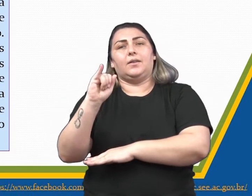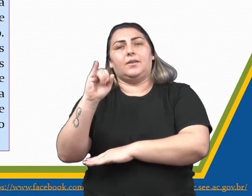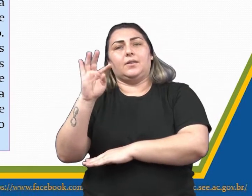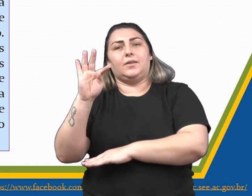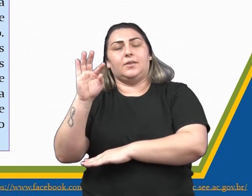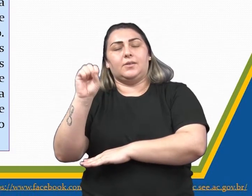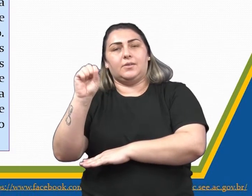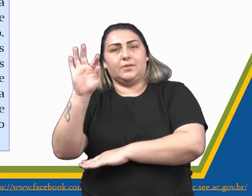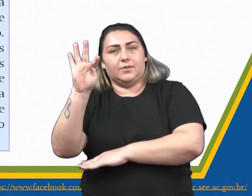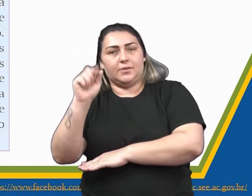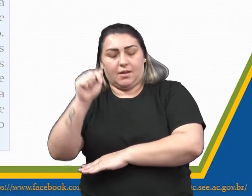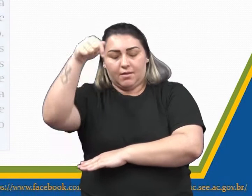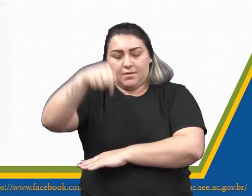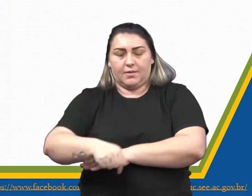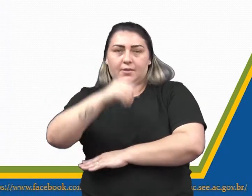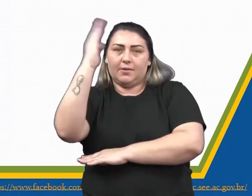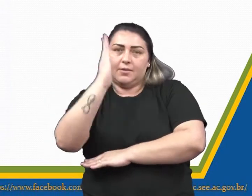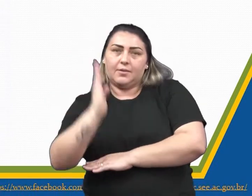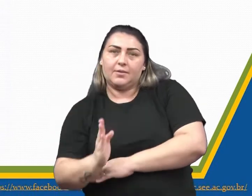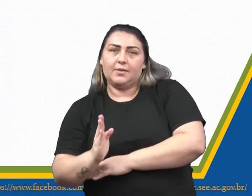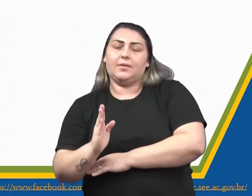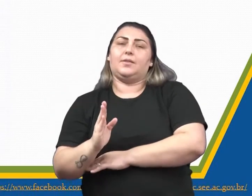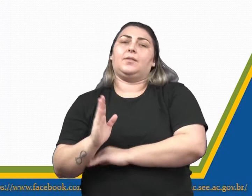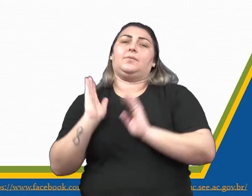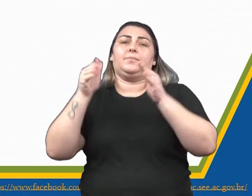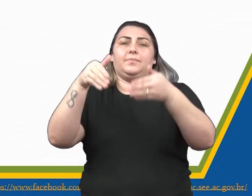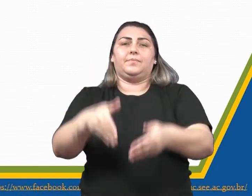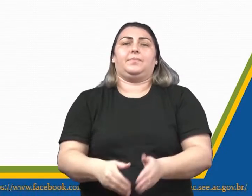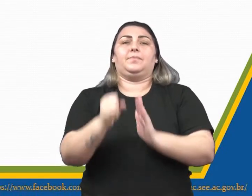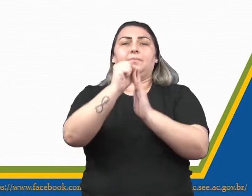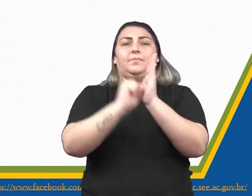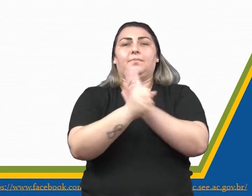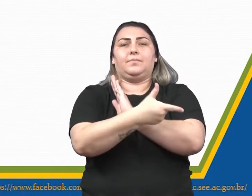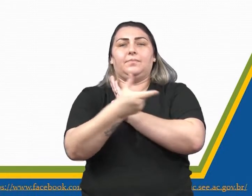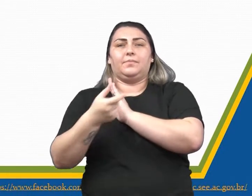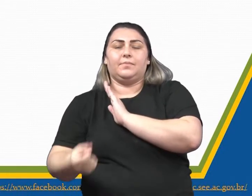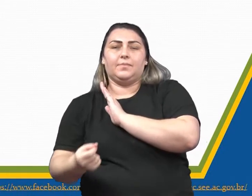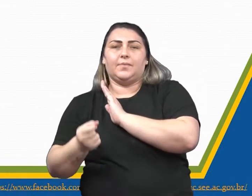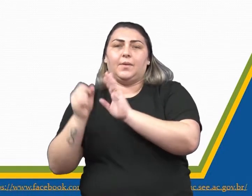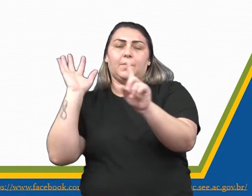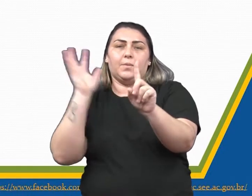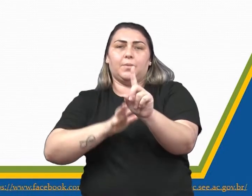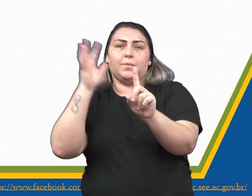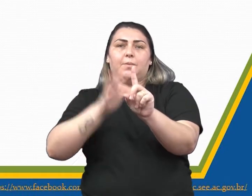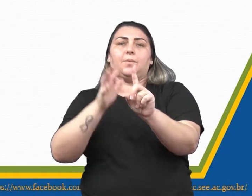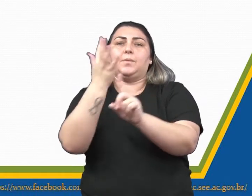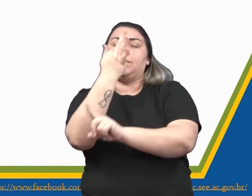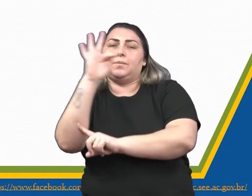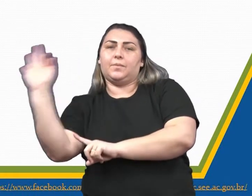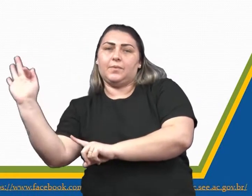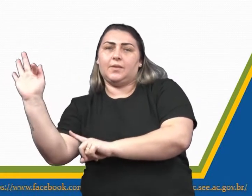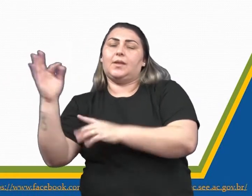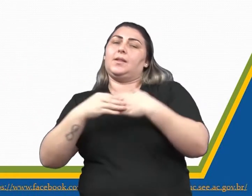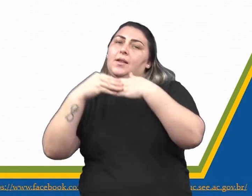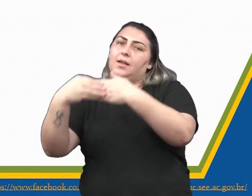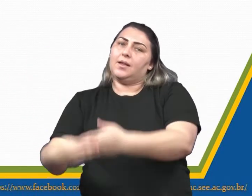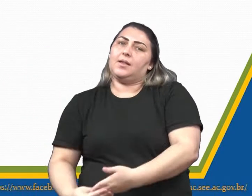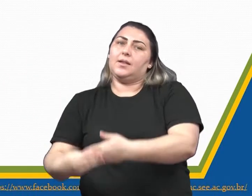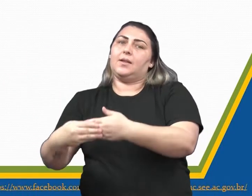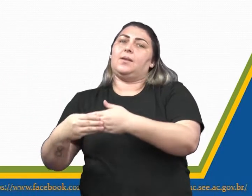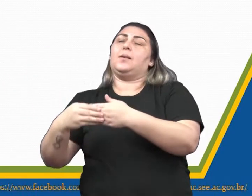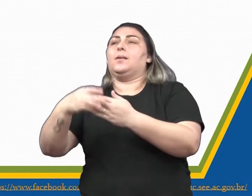aí nós temos o haikai no Brasil. O haikai chegou ao Brasil no século XX, por influência francesa, sendo também trazido pelos